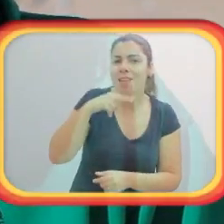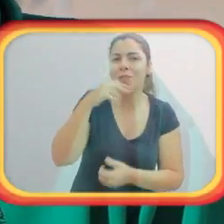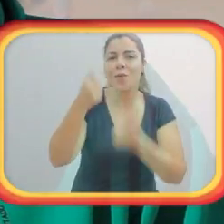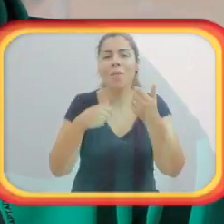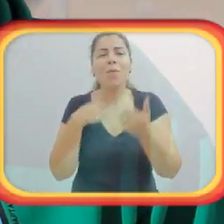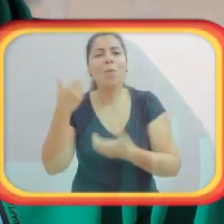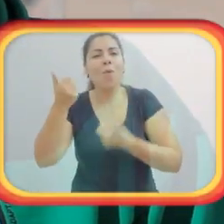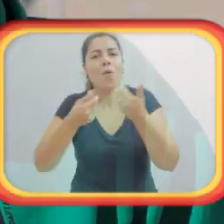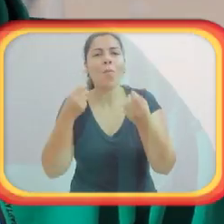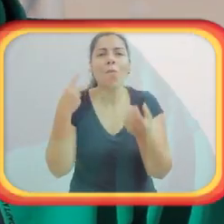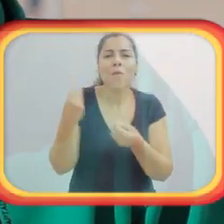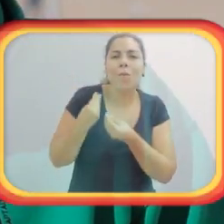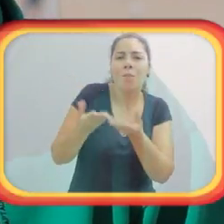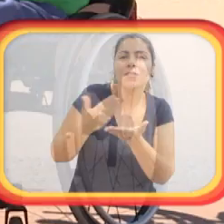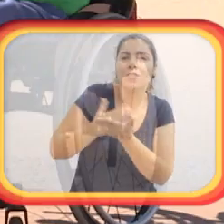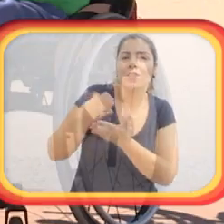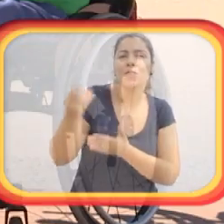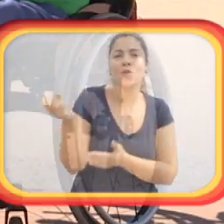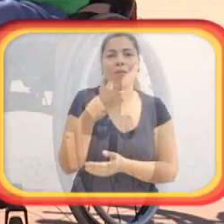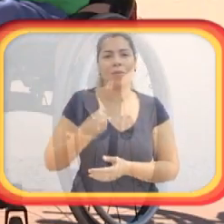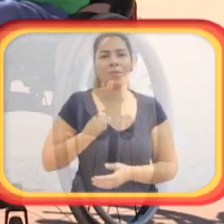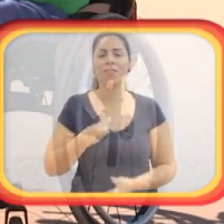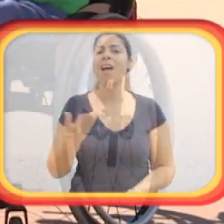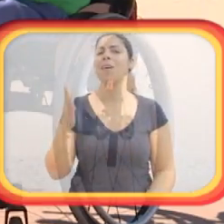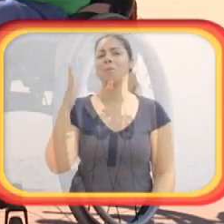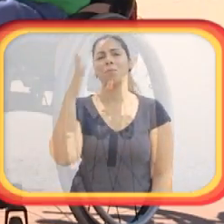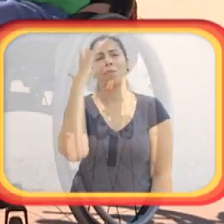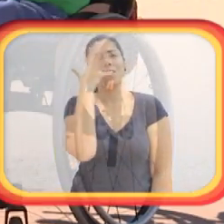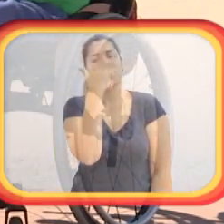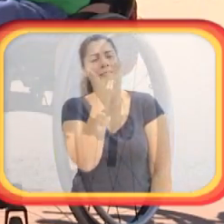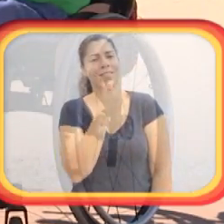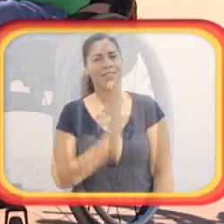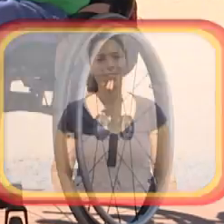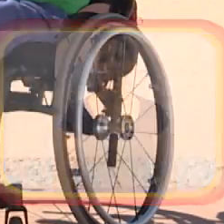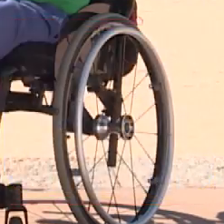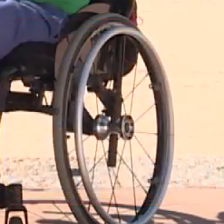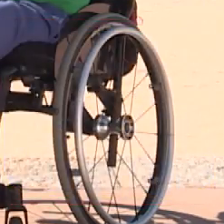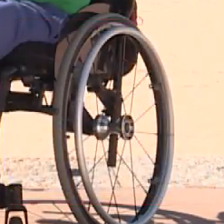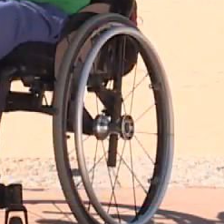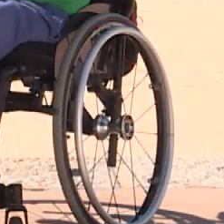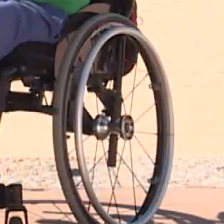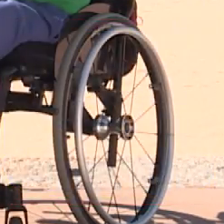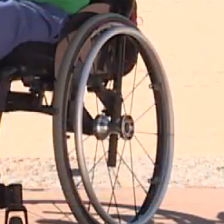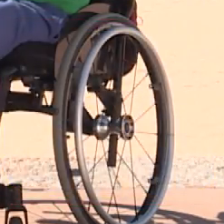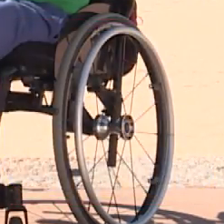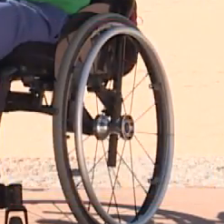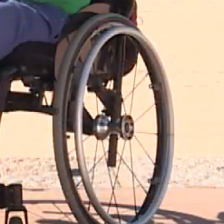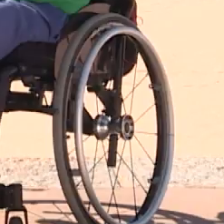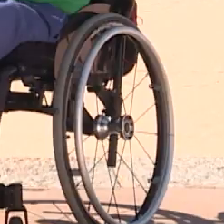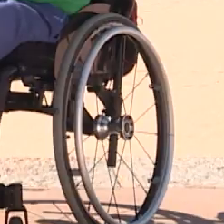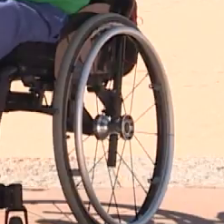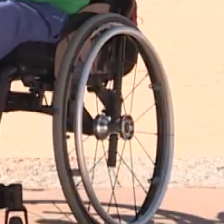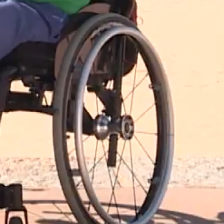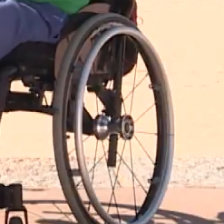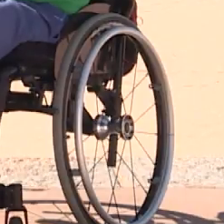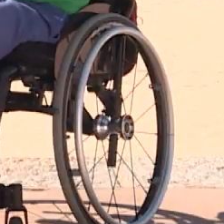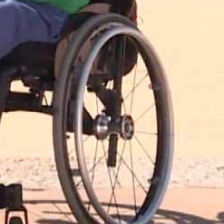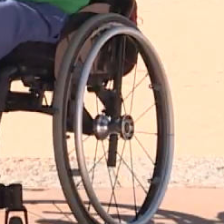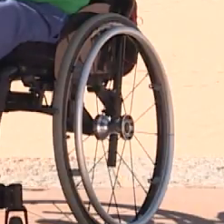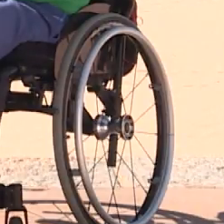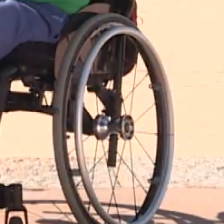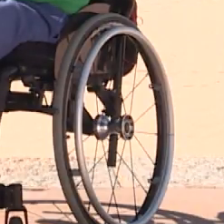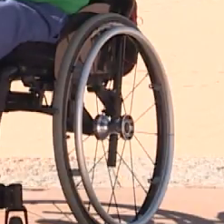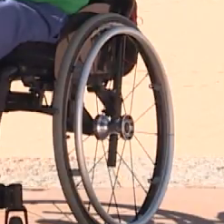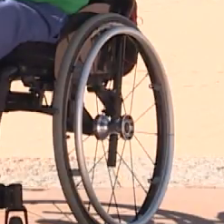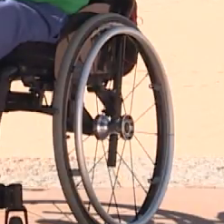missão na vida e a minha foi esta. Eu quero, mais tarde, num dia, quando me sentar a uma lareira e contar a história aos meus netos, ter algo